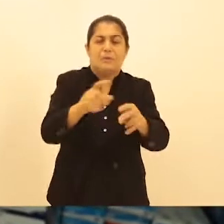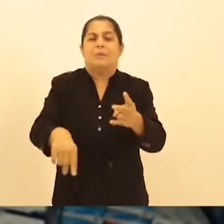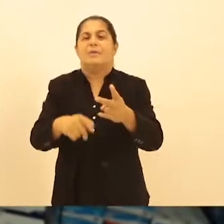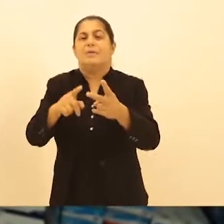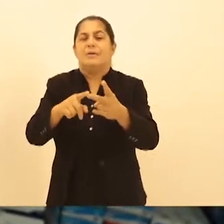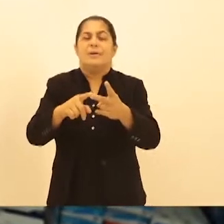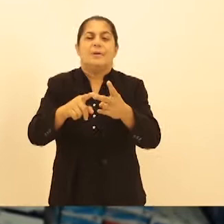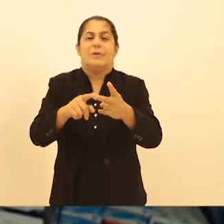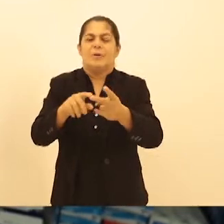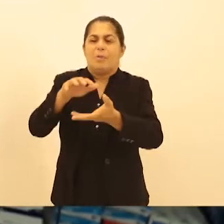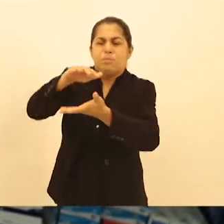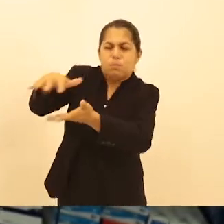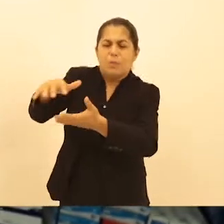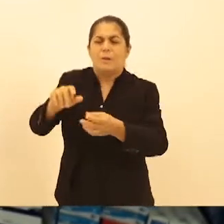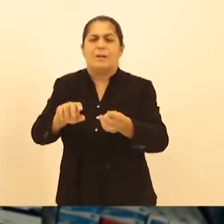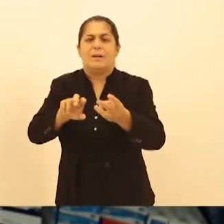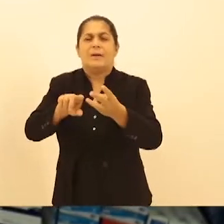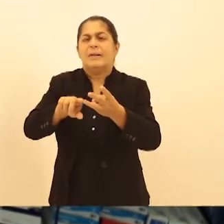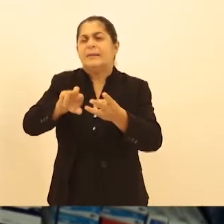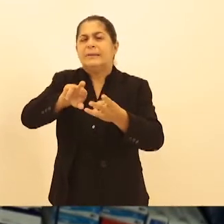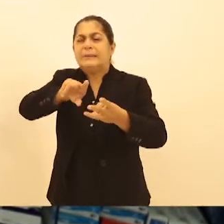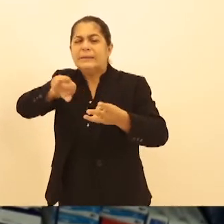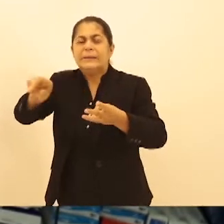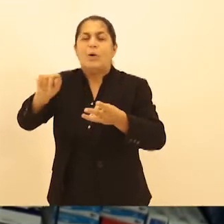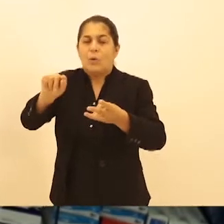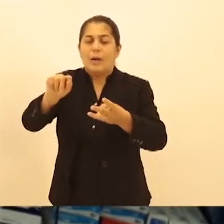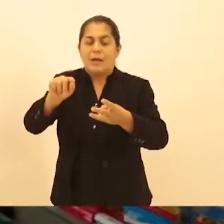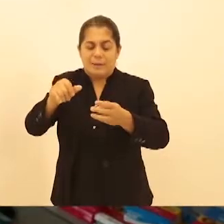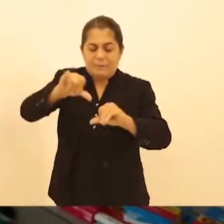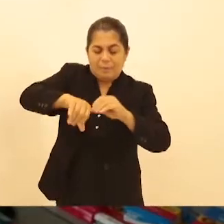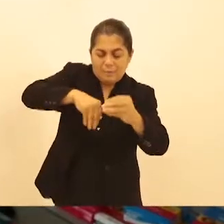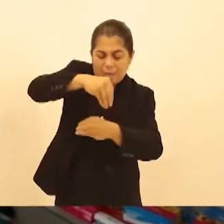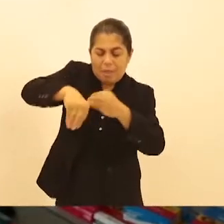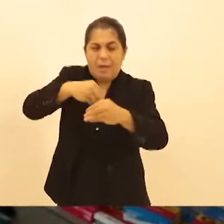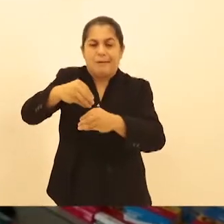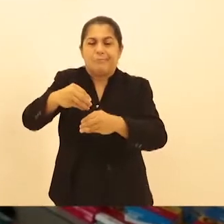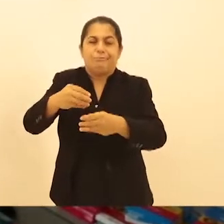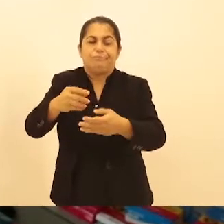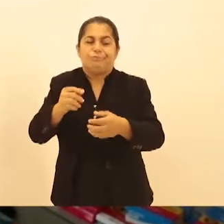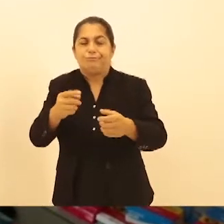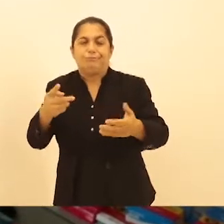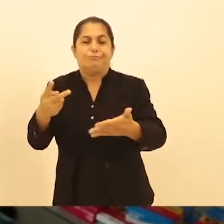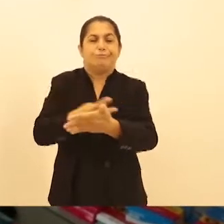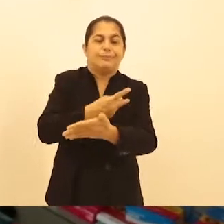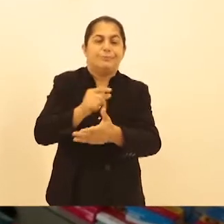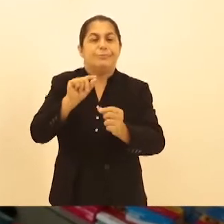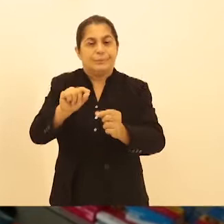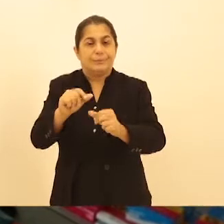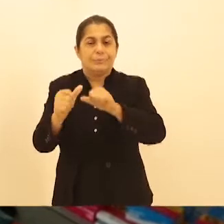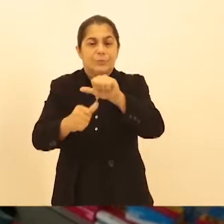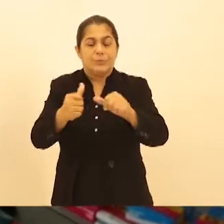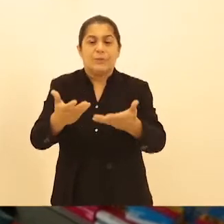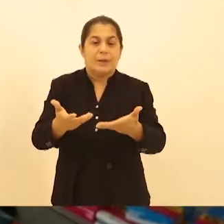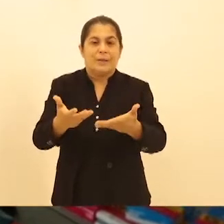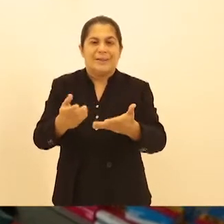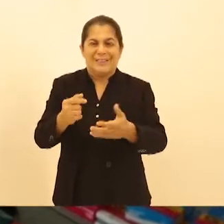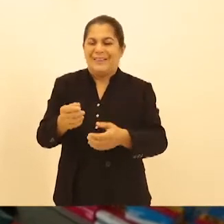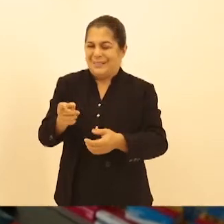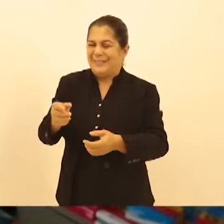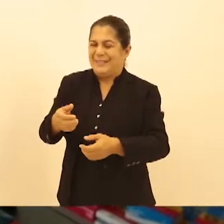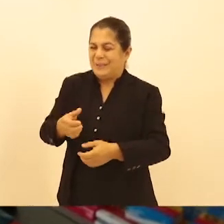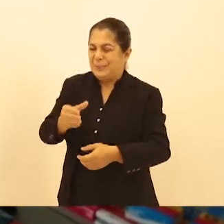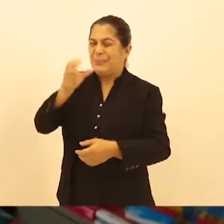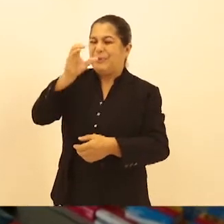mesmo armazenamento do produto altera a sua fórmula e qualidade e aí o que parecia ser a solução